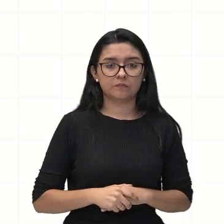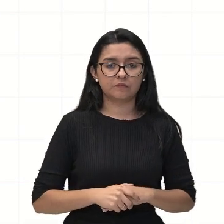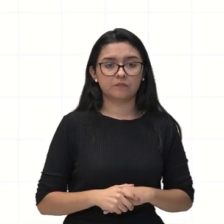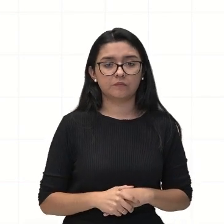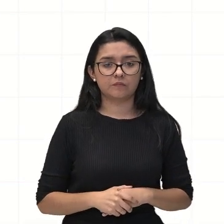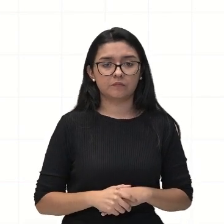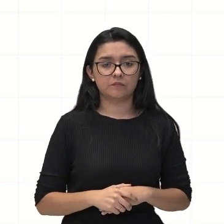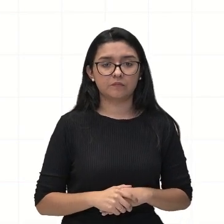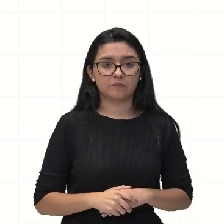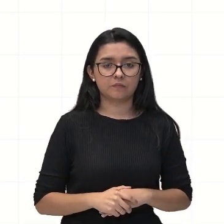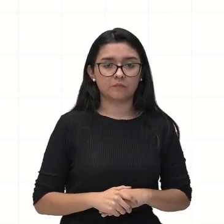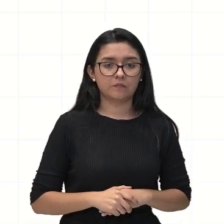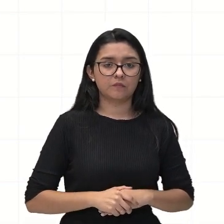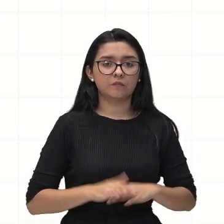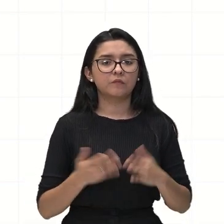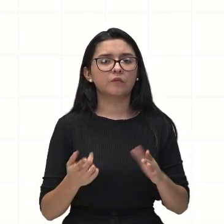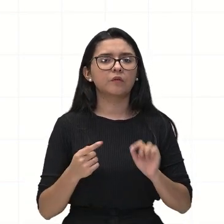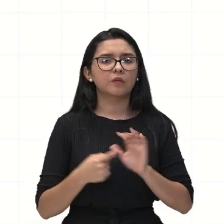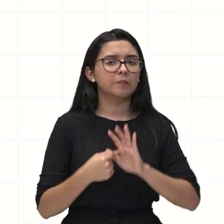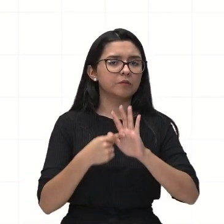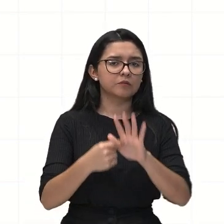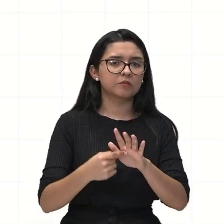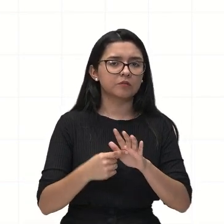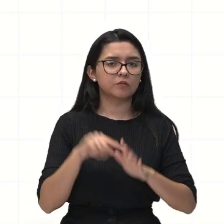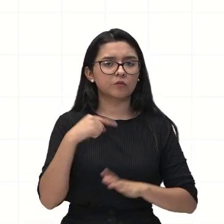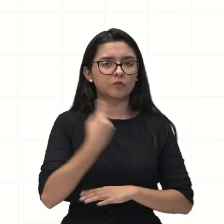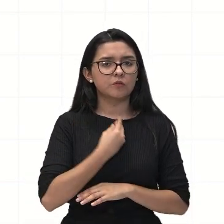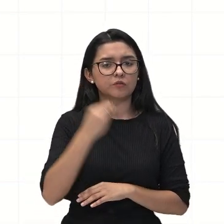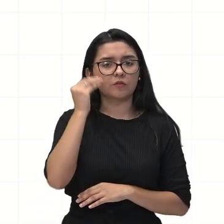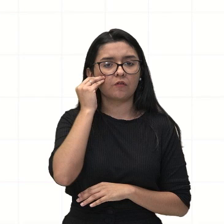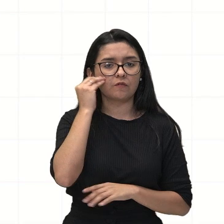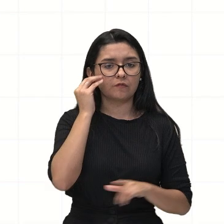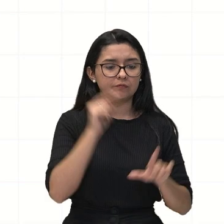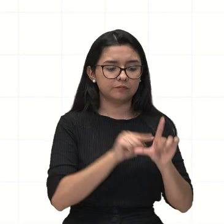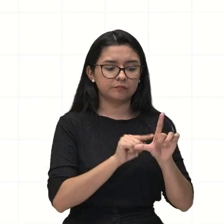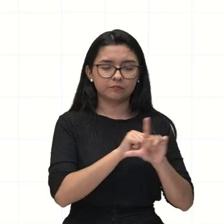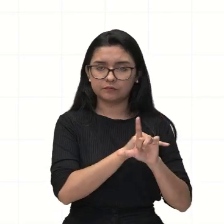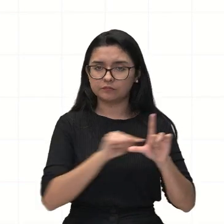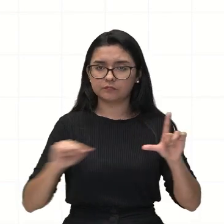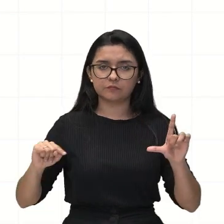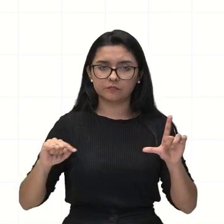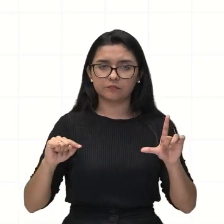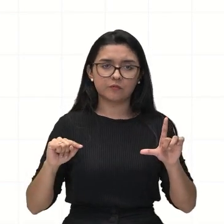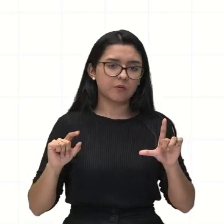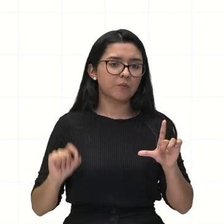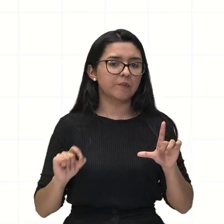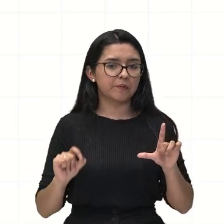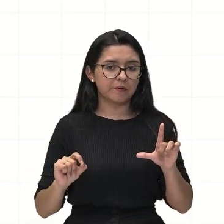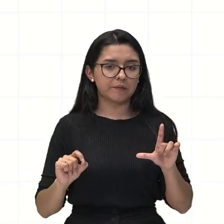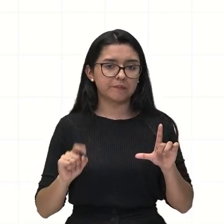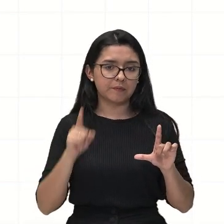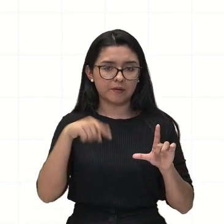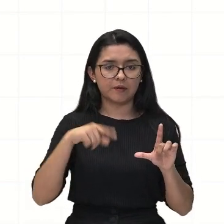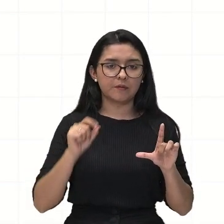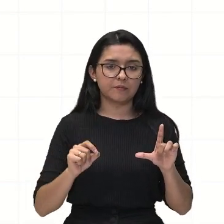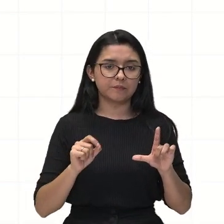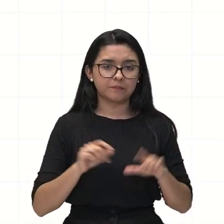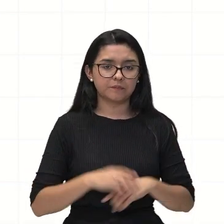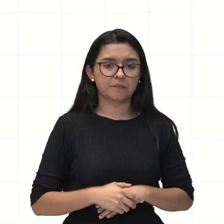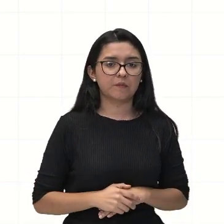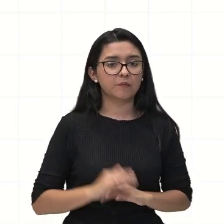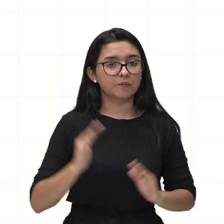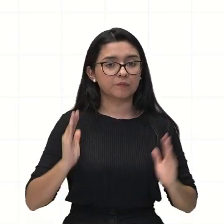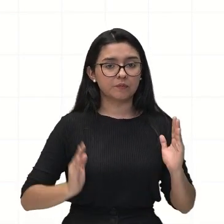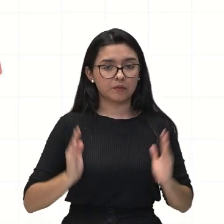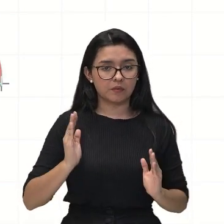quê? Qual é a variável que está sendo observada aqui nesse eixo aqui, ó? É a variável relacionada a quem?